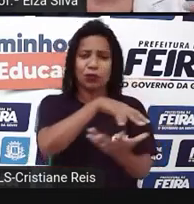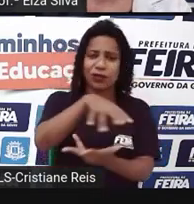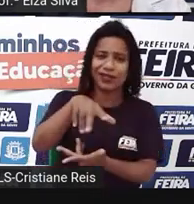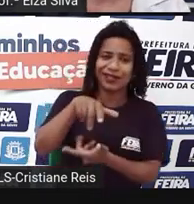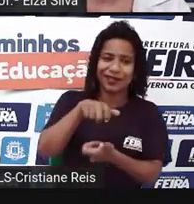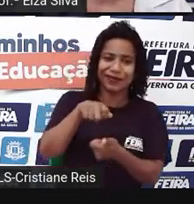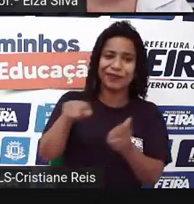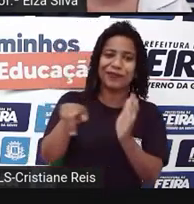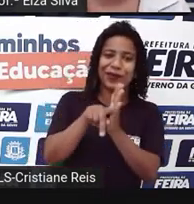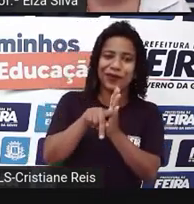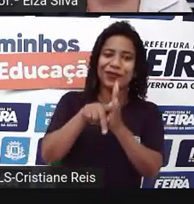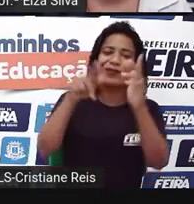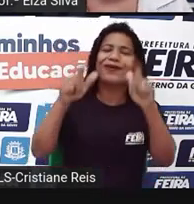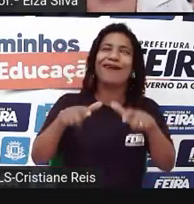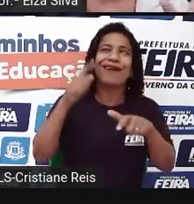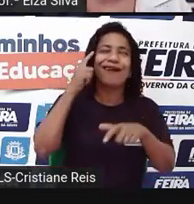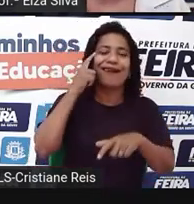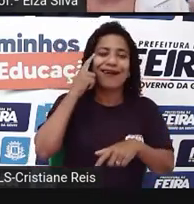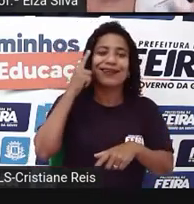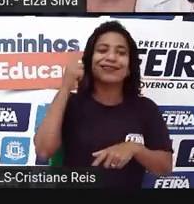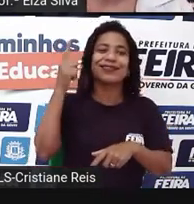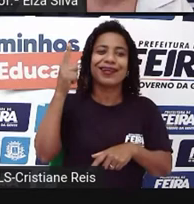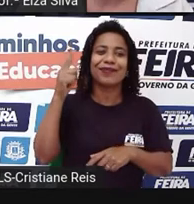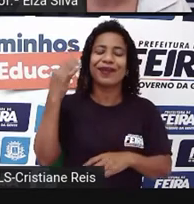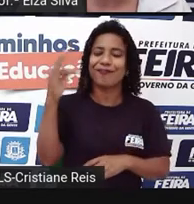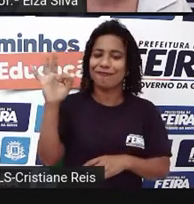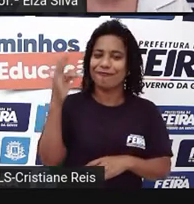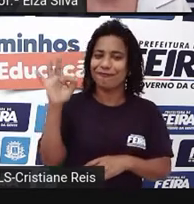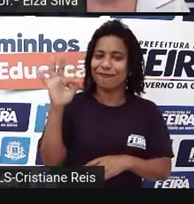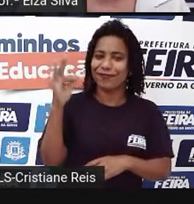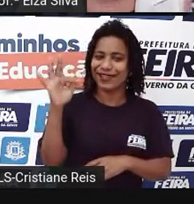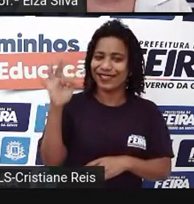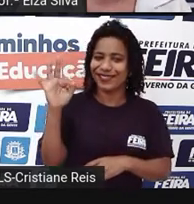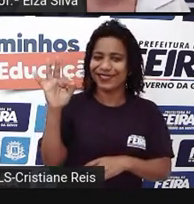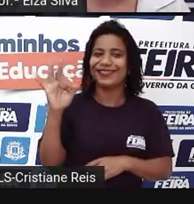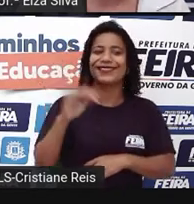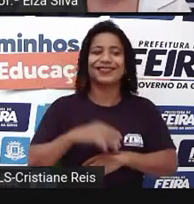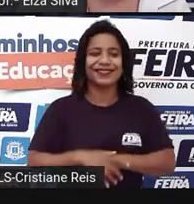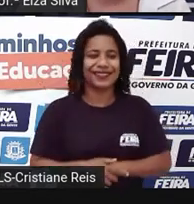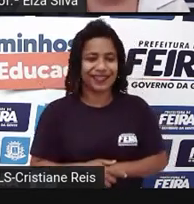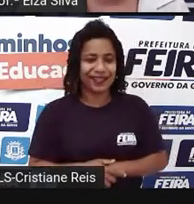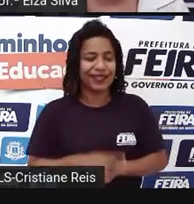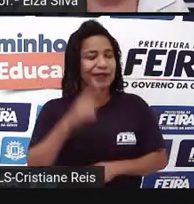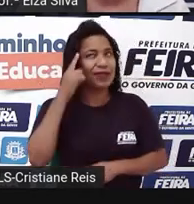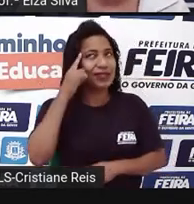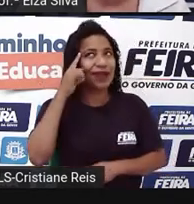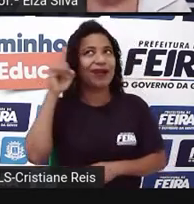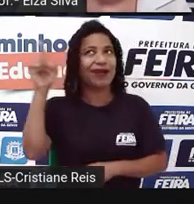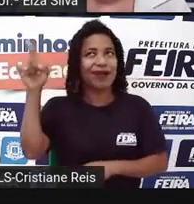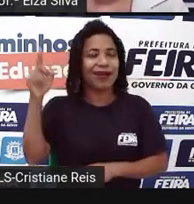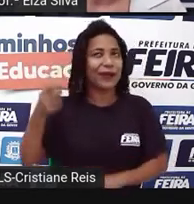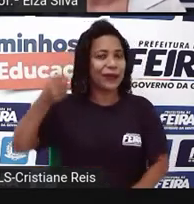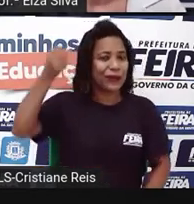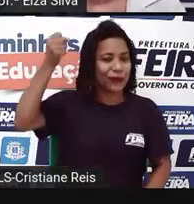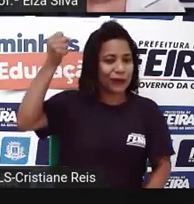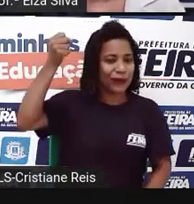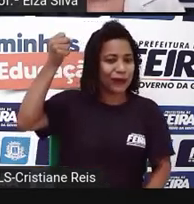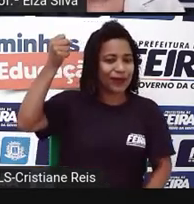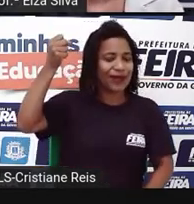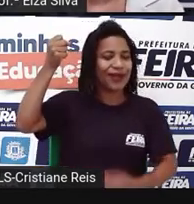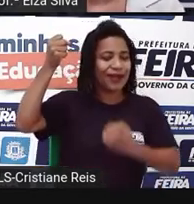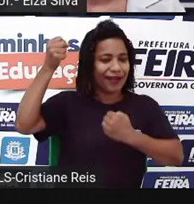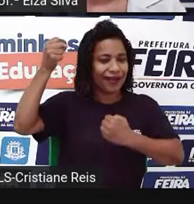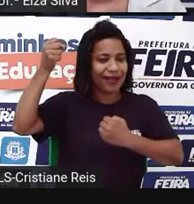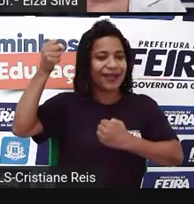você visualiza essa torre, as pessoas já associam logo a França como estátua da liberdade. Bom,